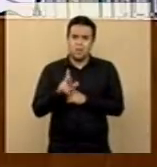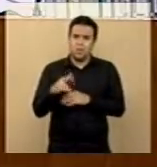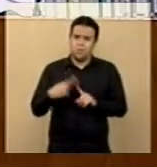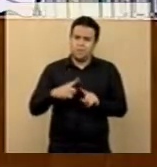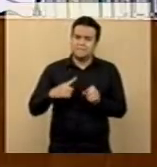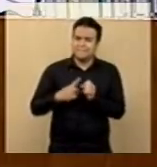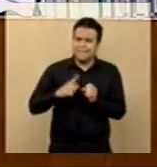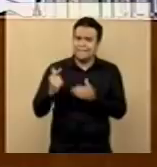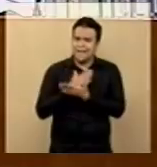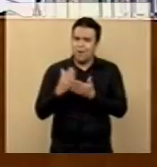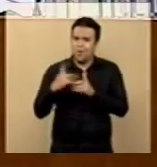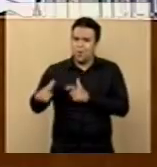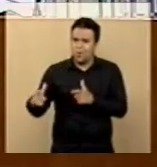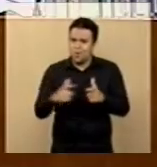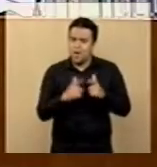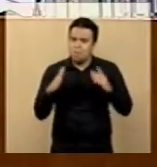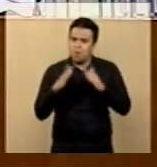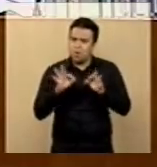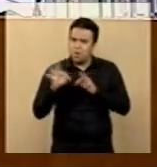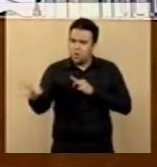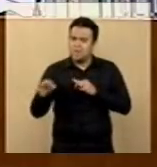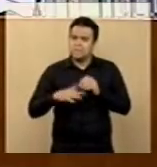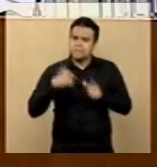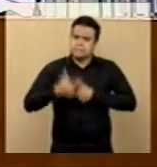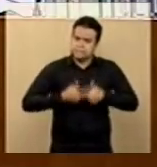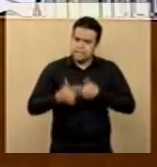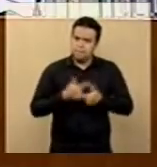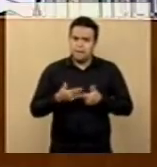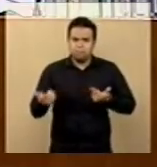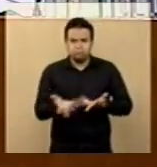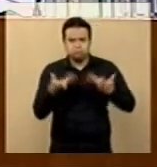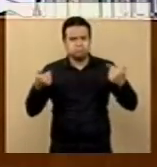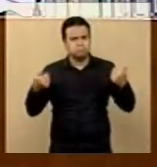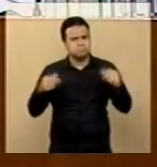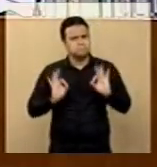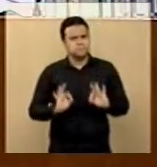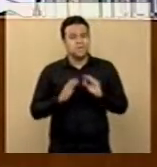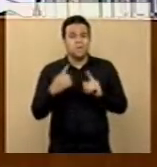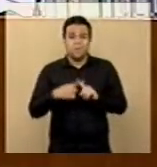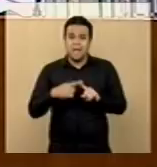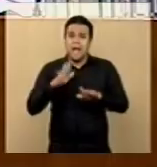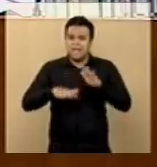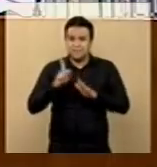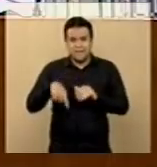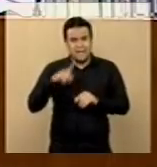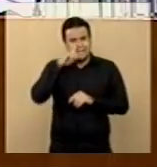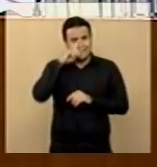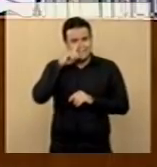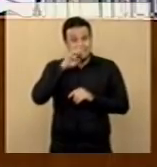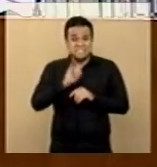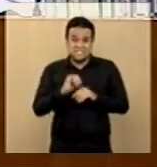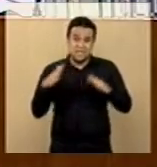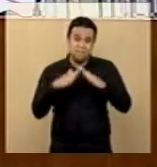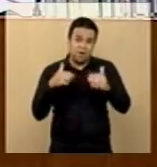do Brasil atuam com uma independência exemplar em situações, às vezes, até de periculosidade em regiões de fronteira.